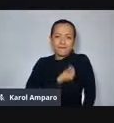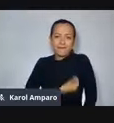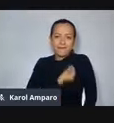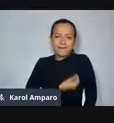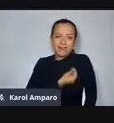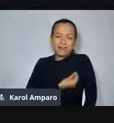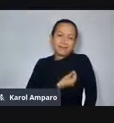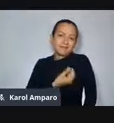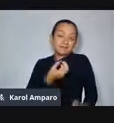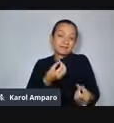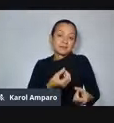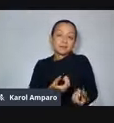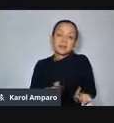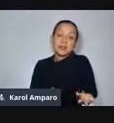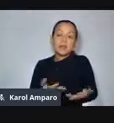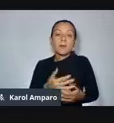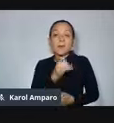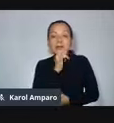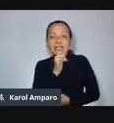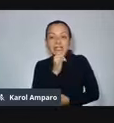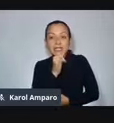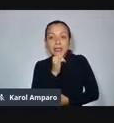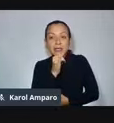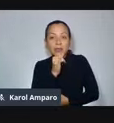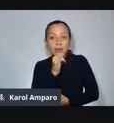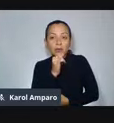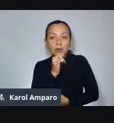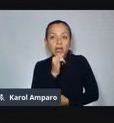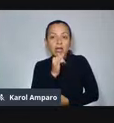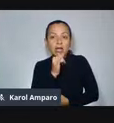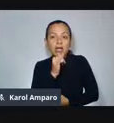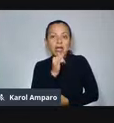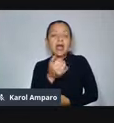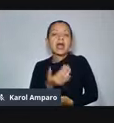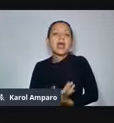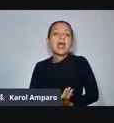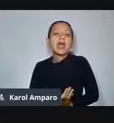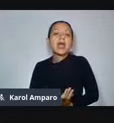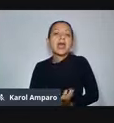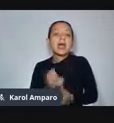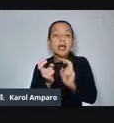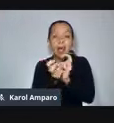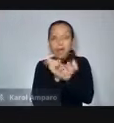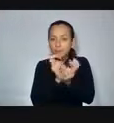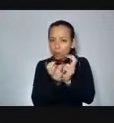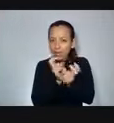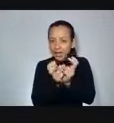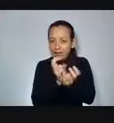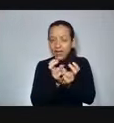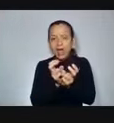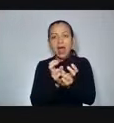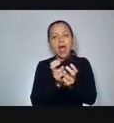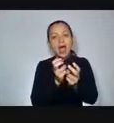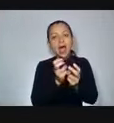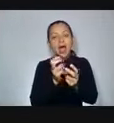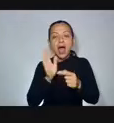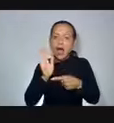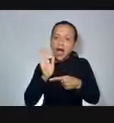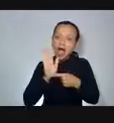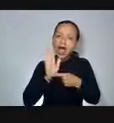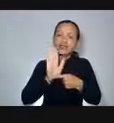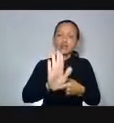capoeira é construir para a formação, é contribuir para a formação de